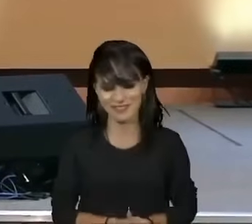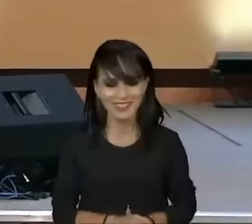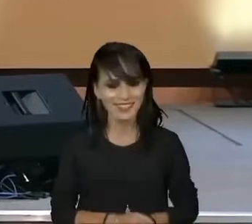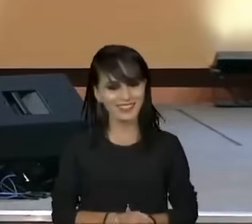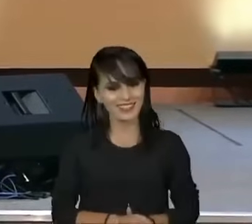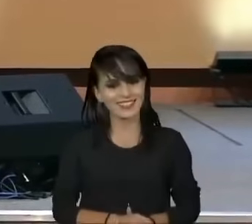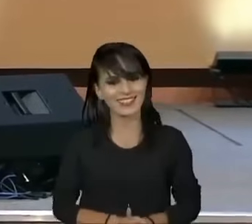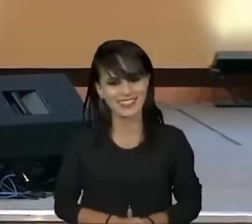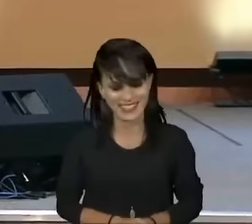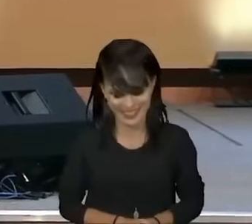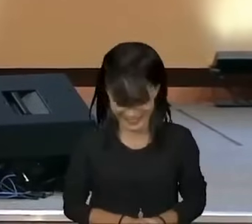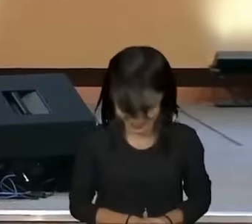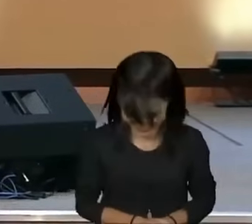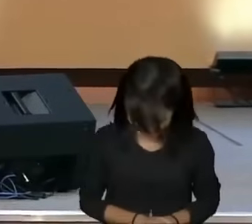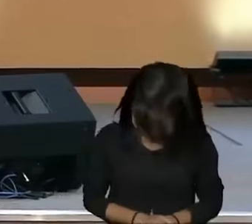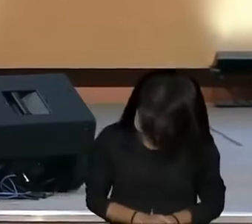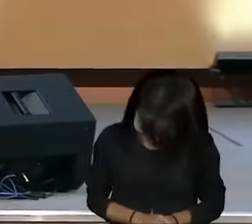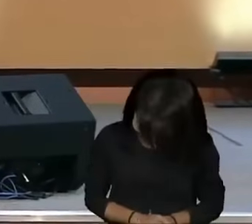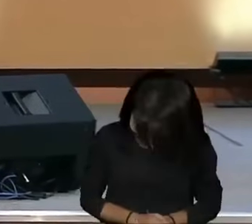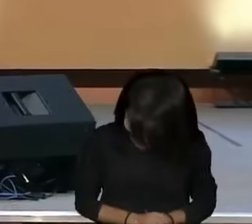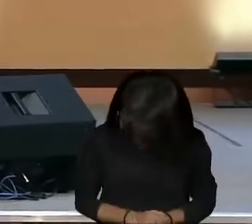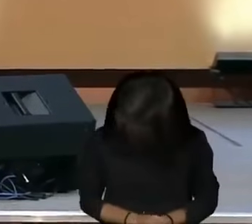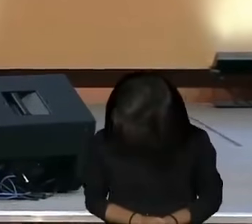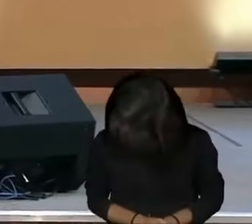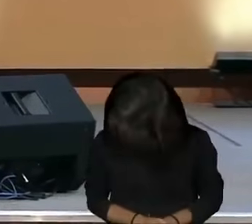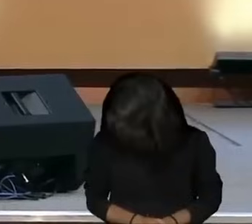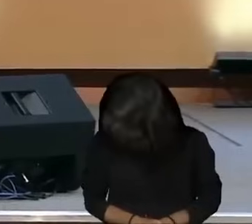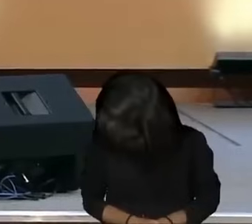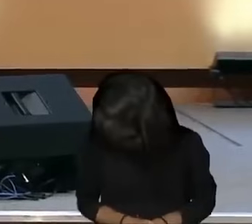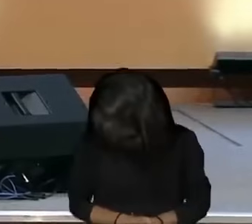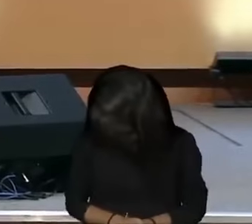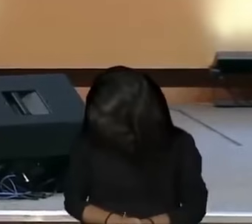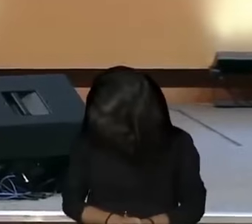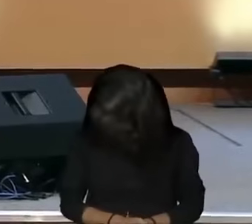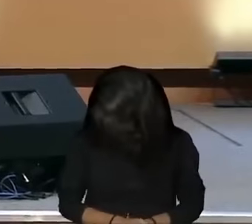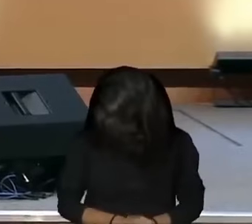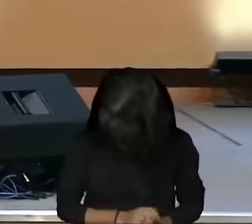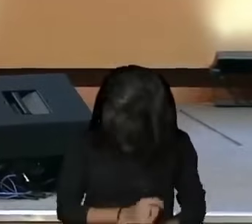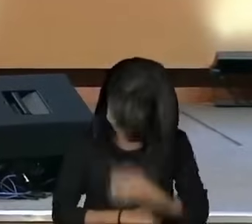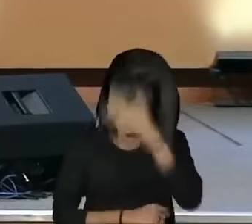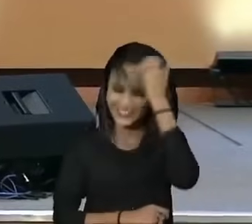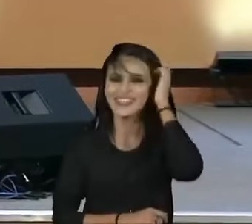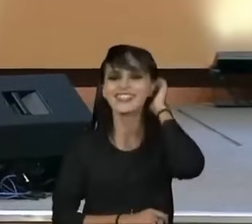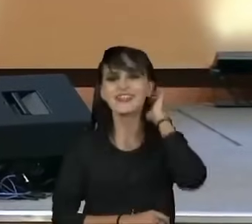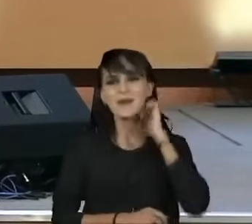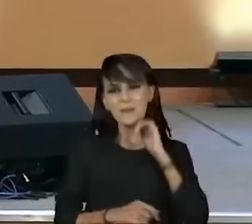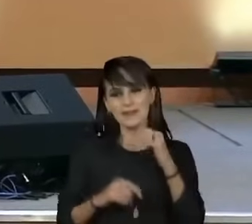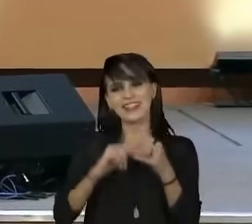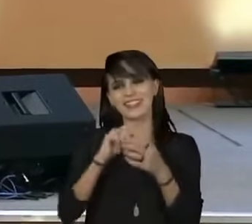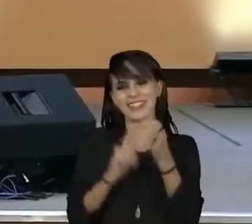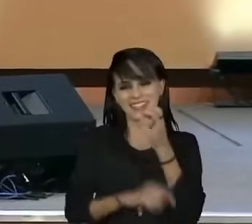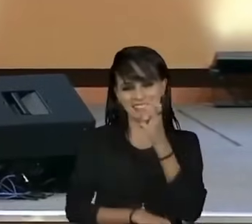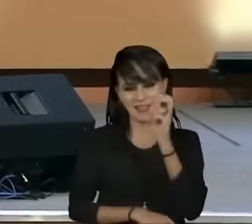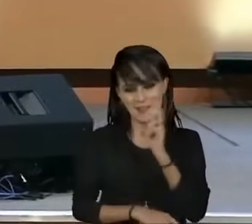Senhor ai meu Deus ah meu não posso perder aqui a mensagem quinto